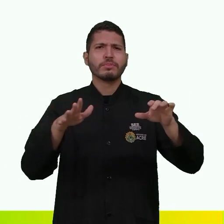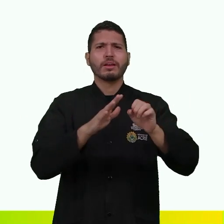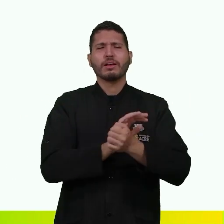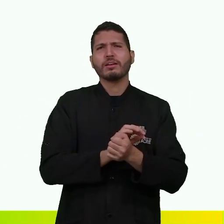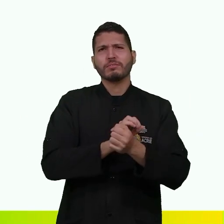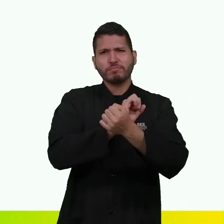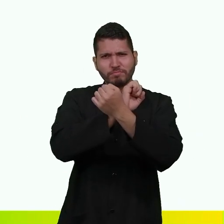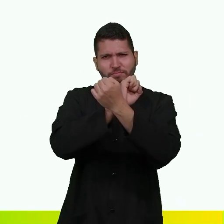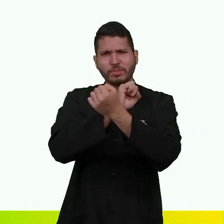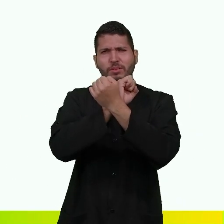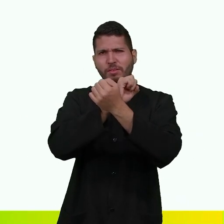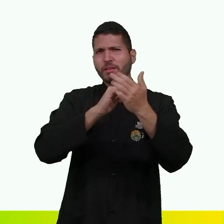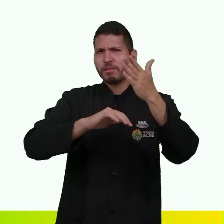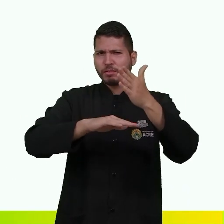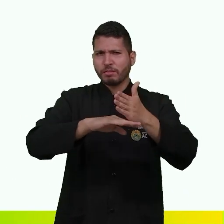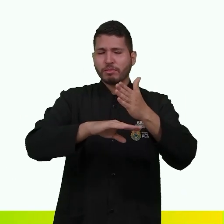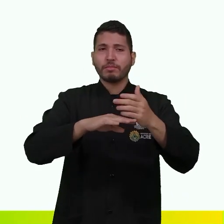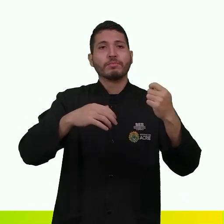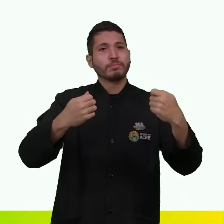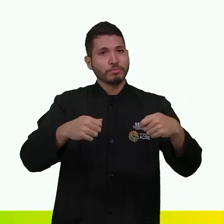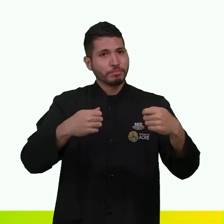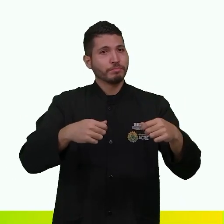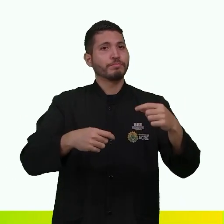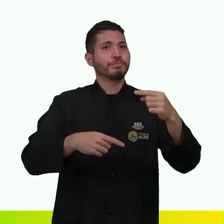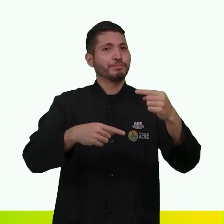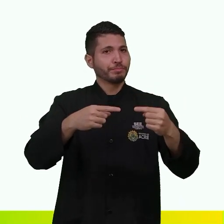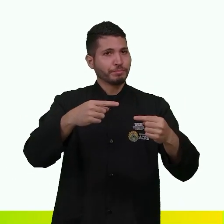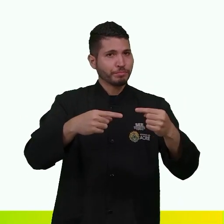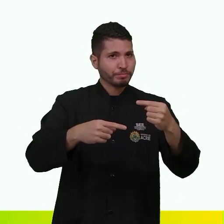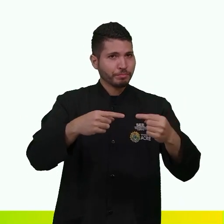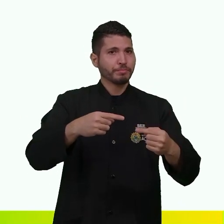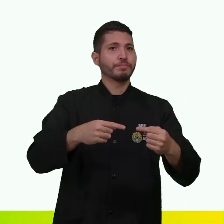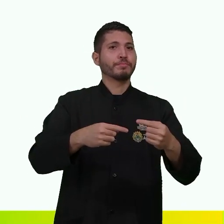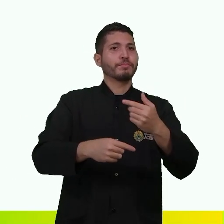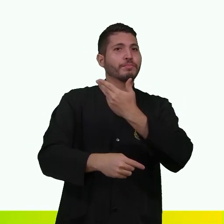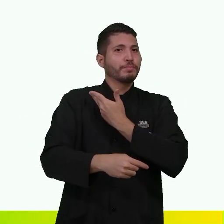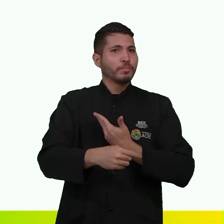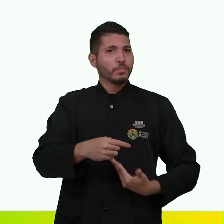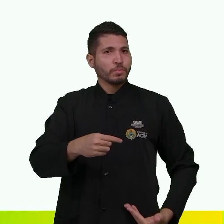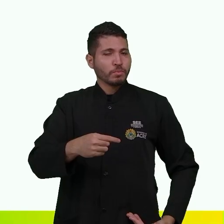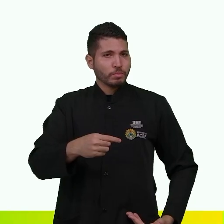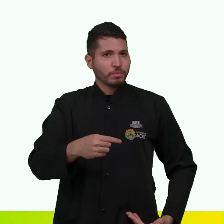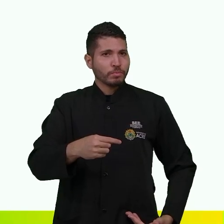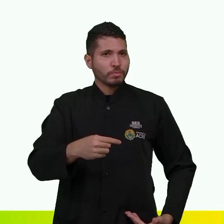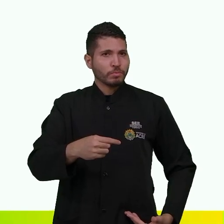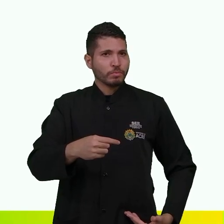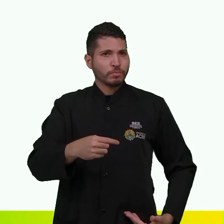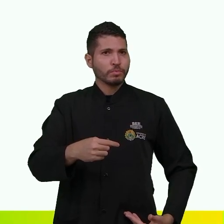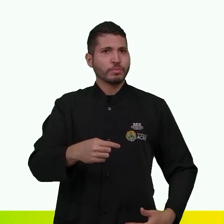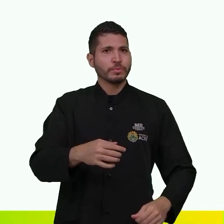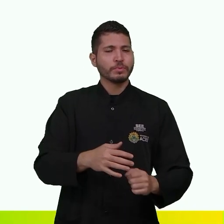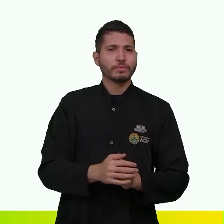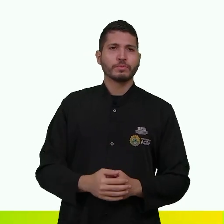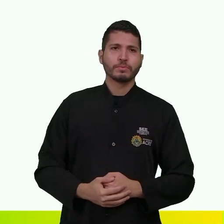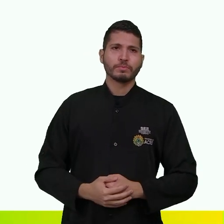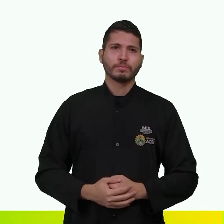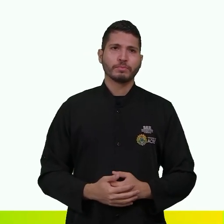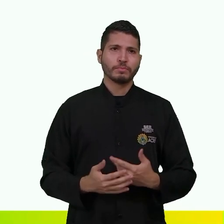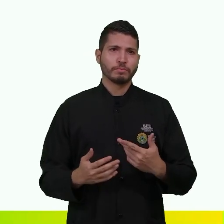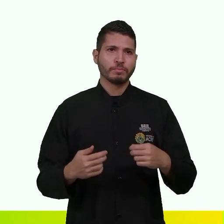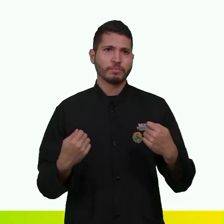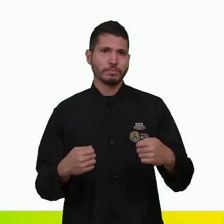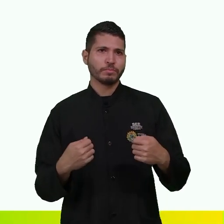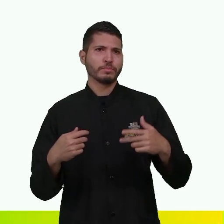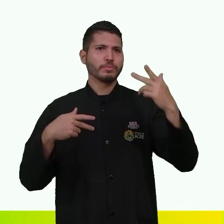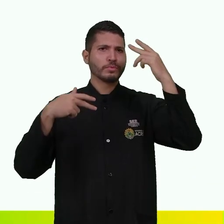no Brasil. Precisamos de políticas públicas efetivas, o fortalecimento das instituições fiscalizadoras e ampliação